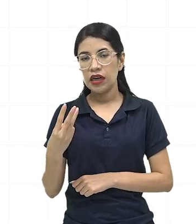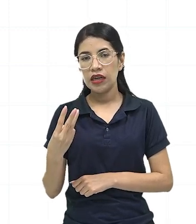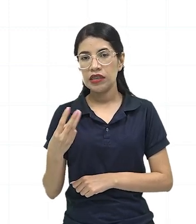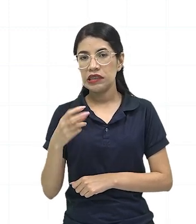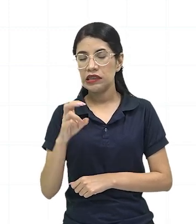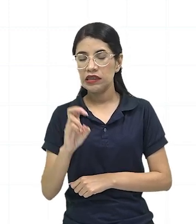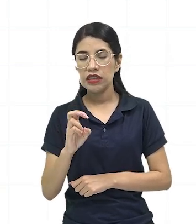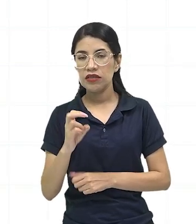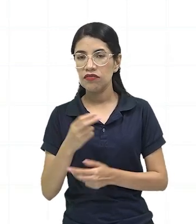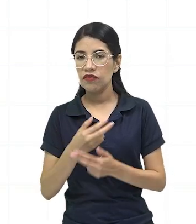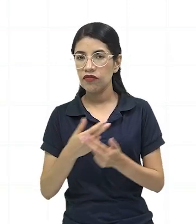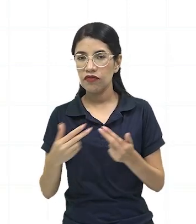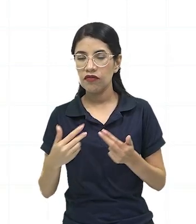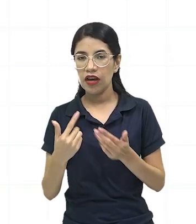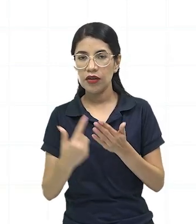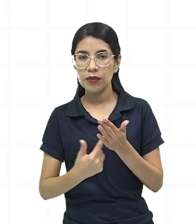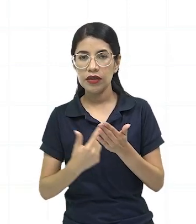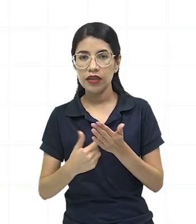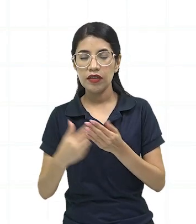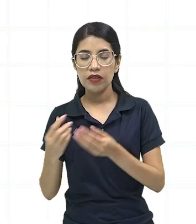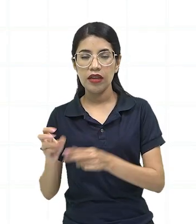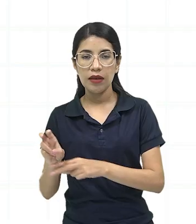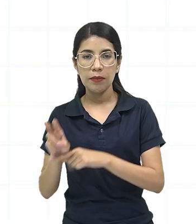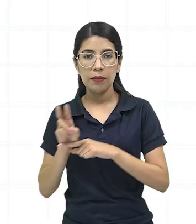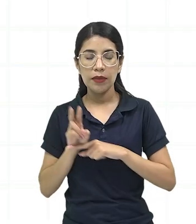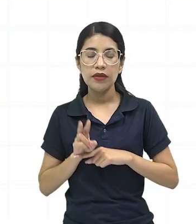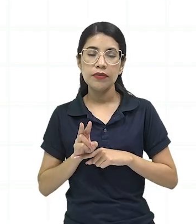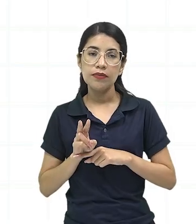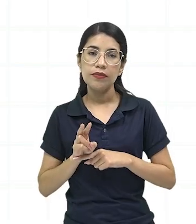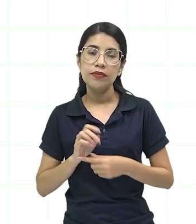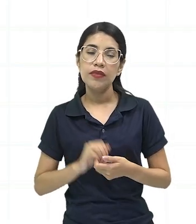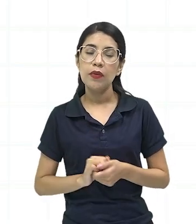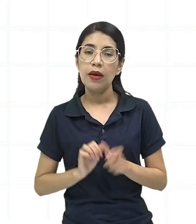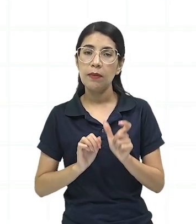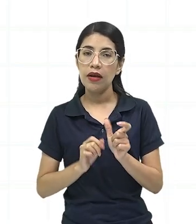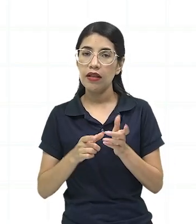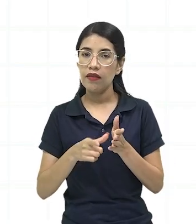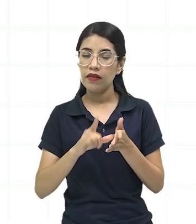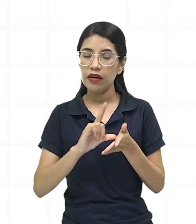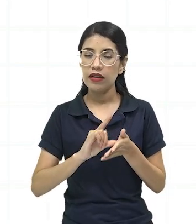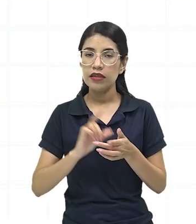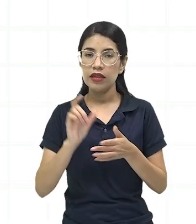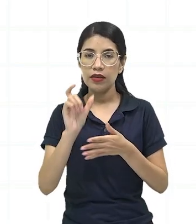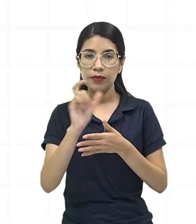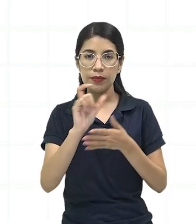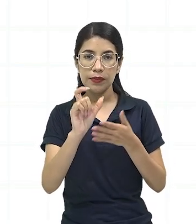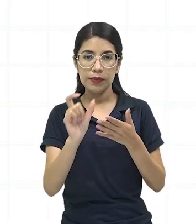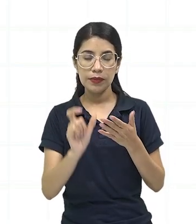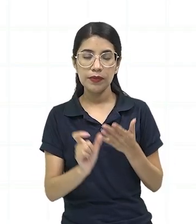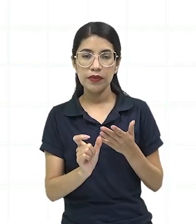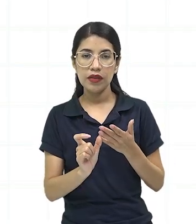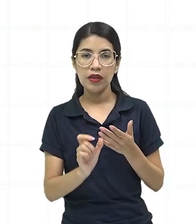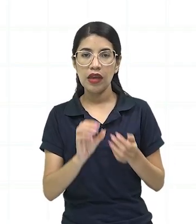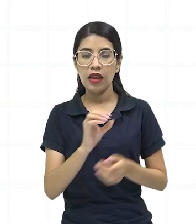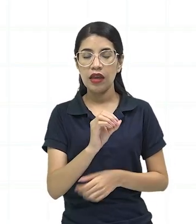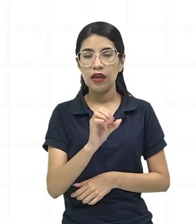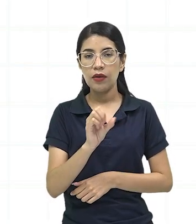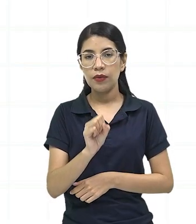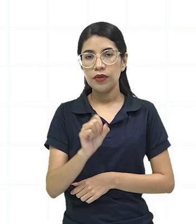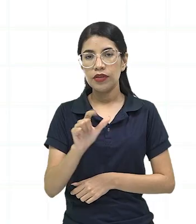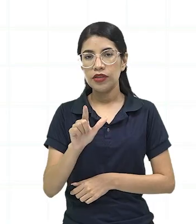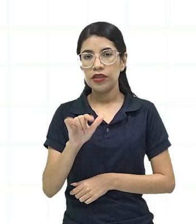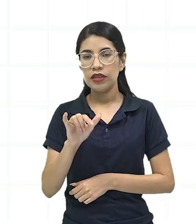Então, agora, se o meu termo antecedente tá no plural, são o quê? Os livros, o